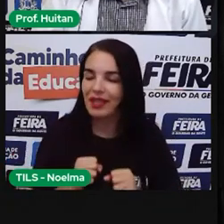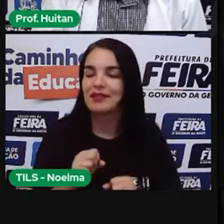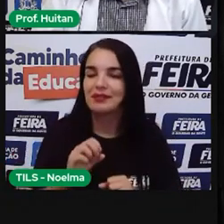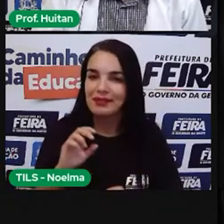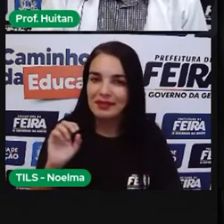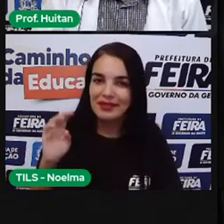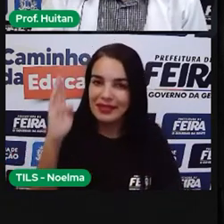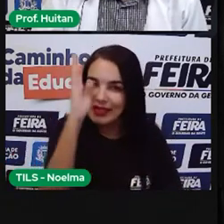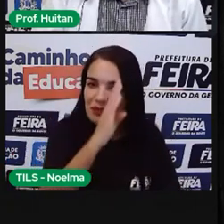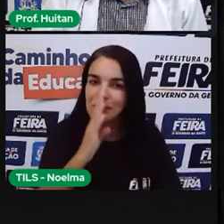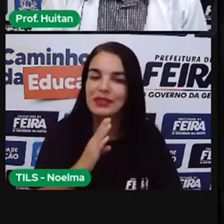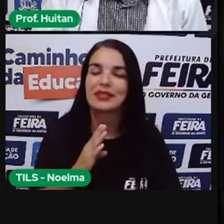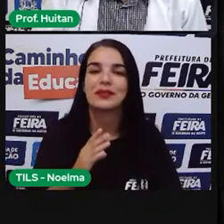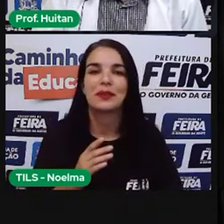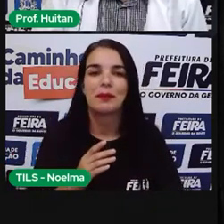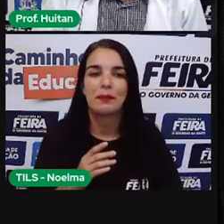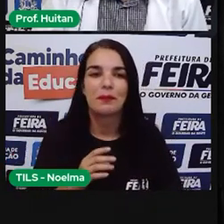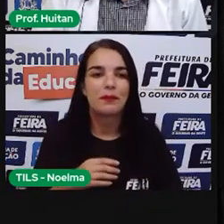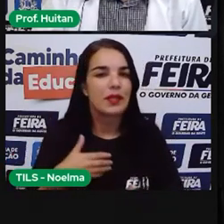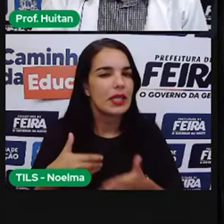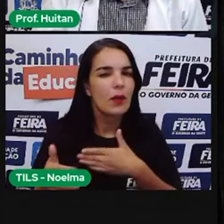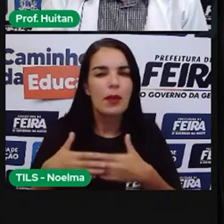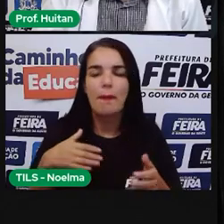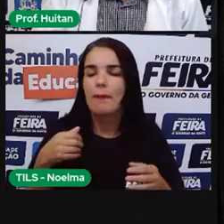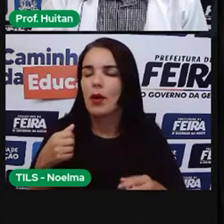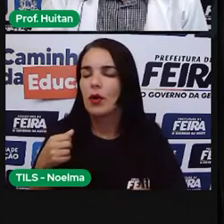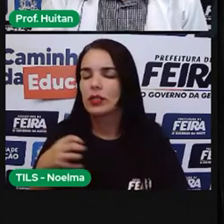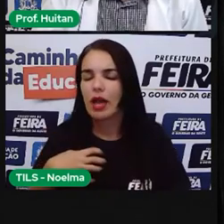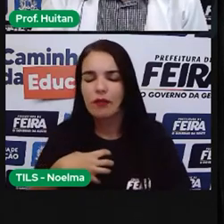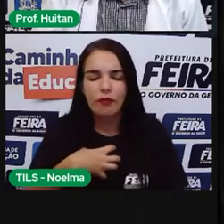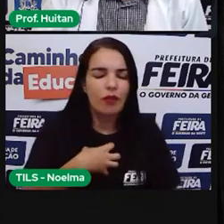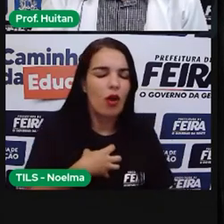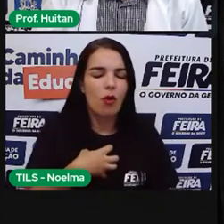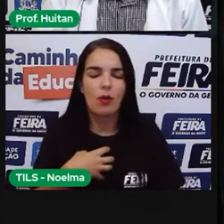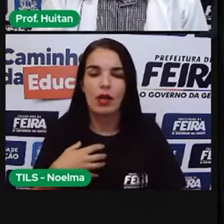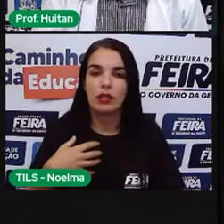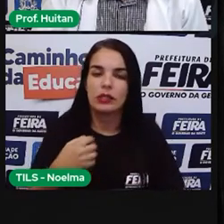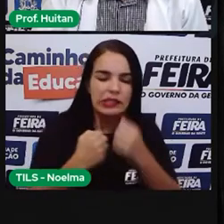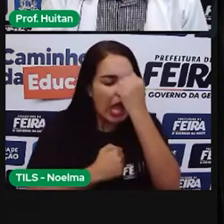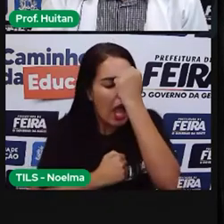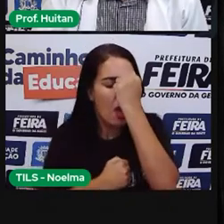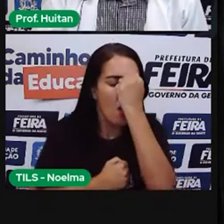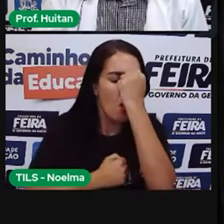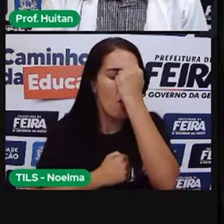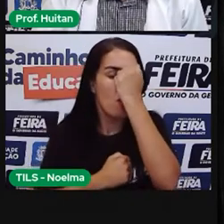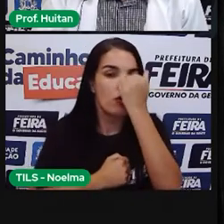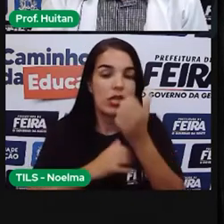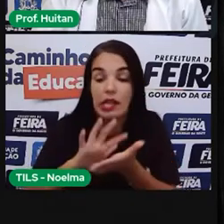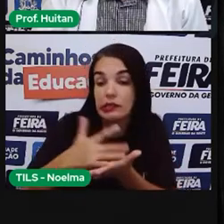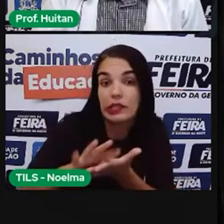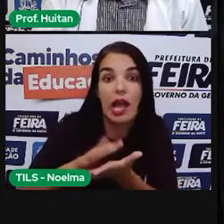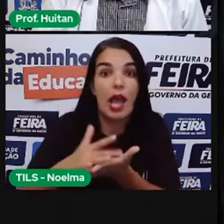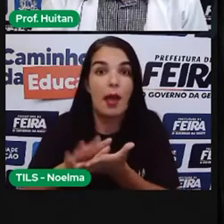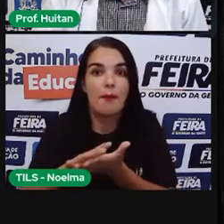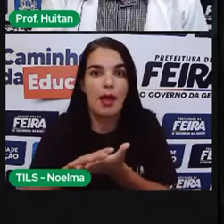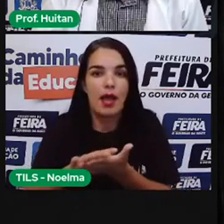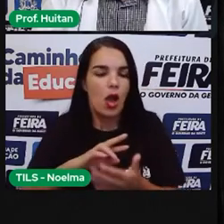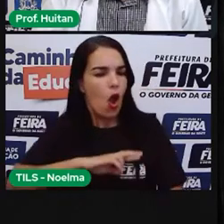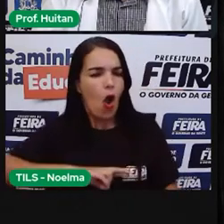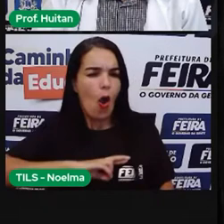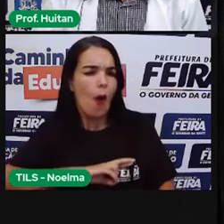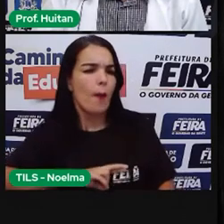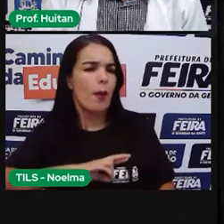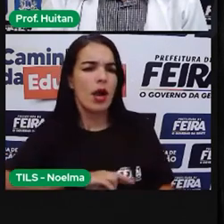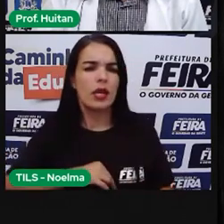que é elaborada em língua portuguesa, não importa qual estilo. Mas, em determinado período da nossa história, começou a se